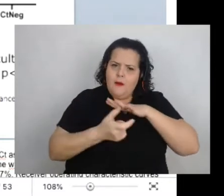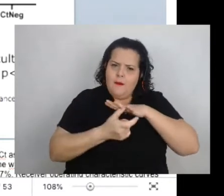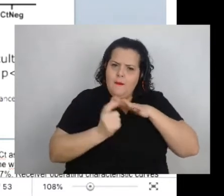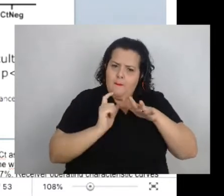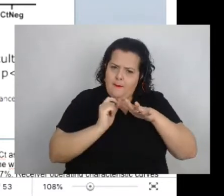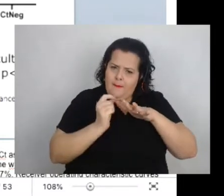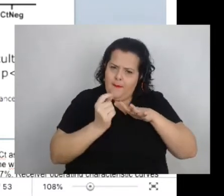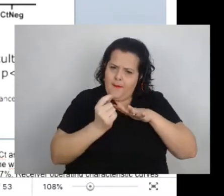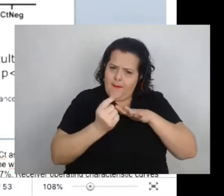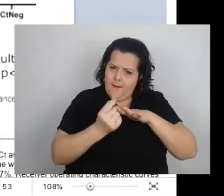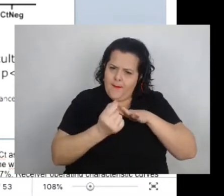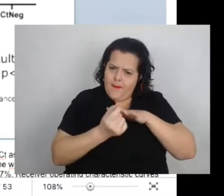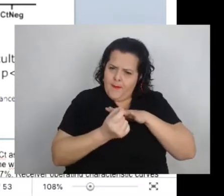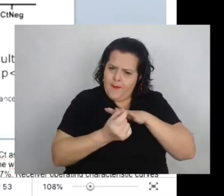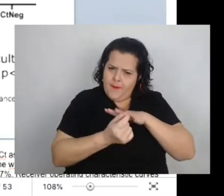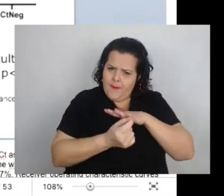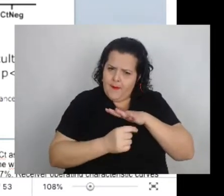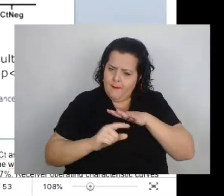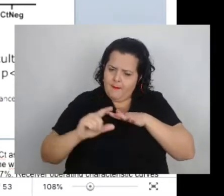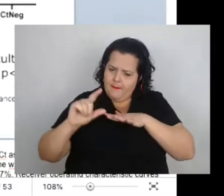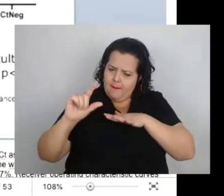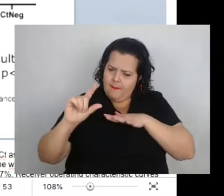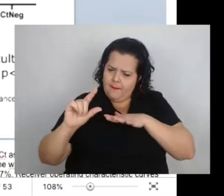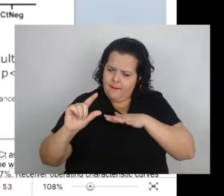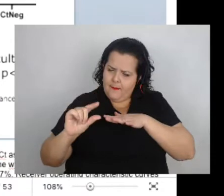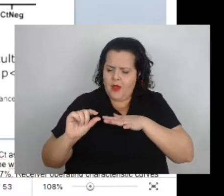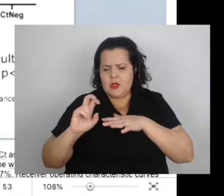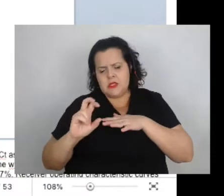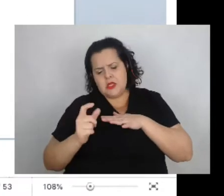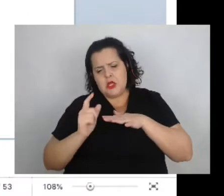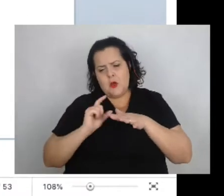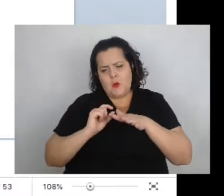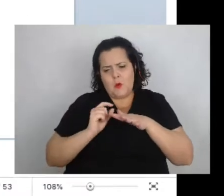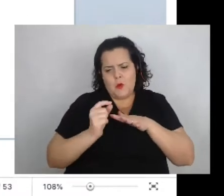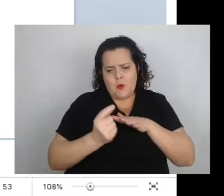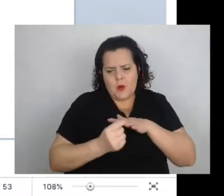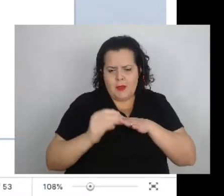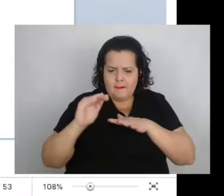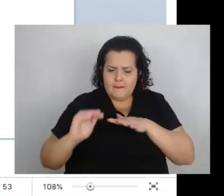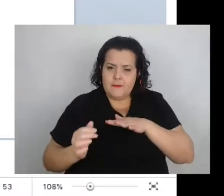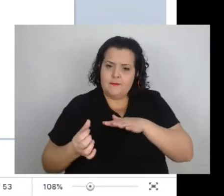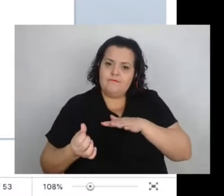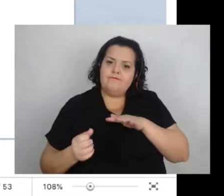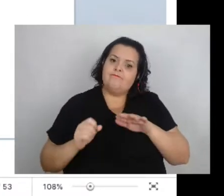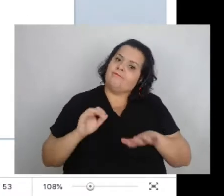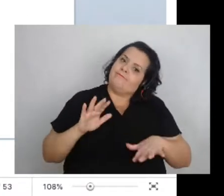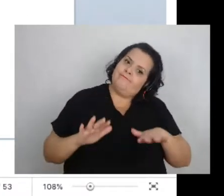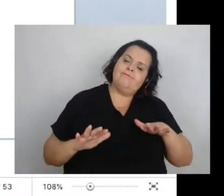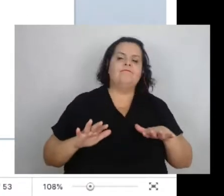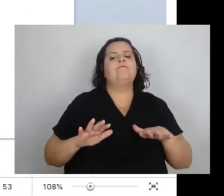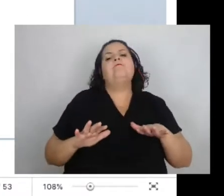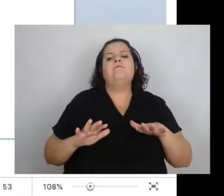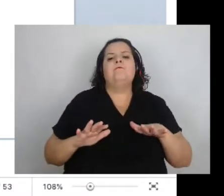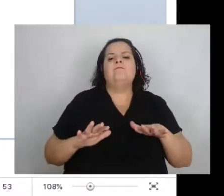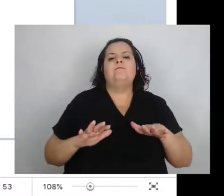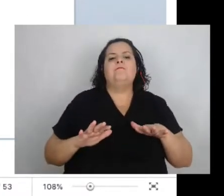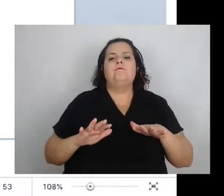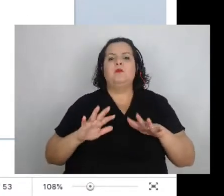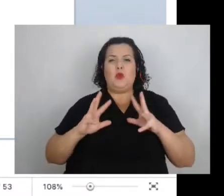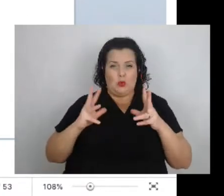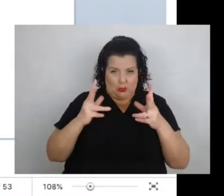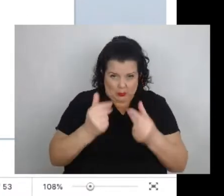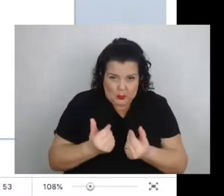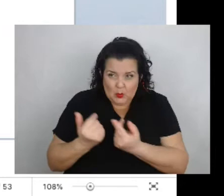e nesse estudo menor do que 6, mas normalmente não é algo que a gente solta nos exames. Os pacientes não são